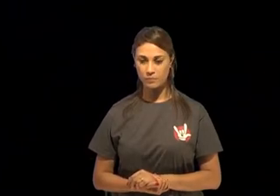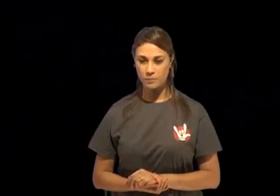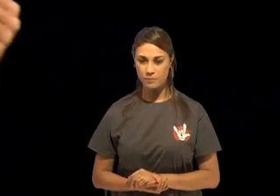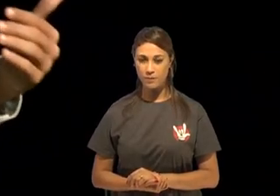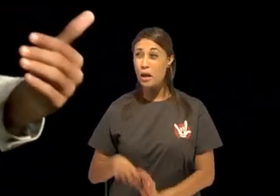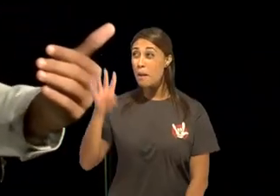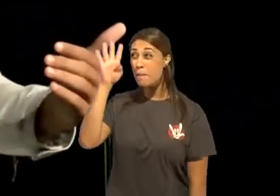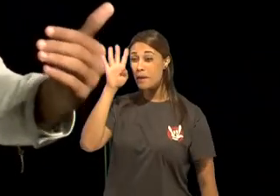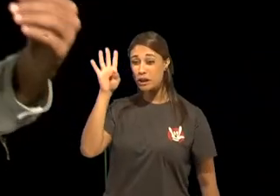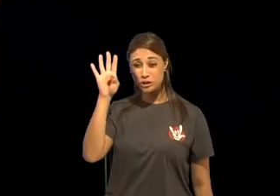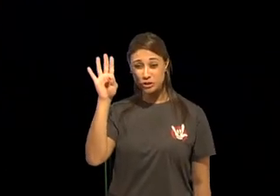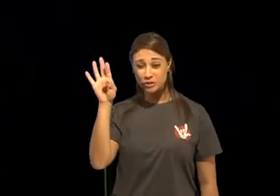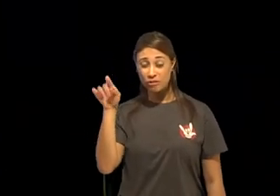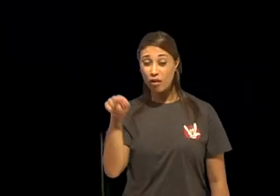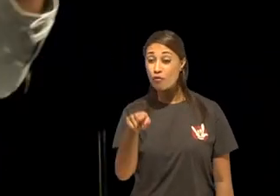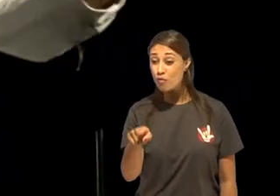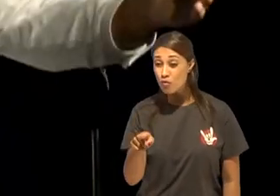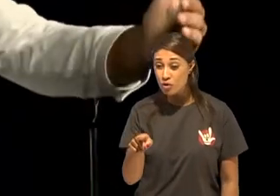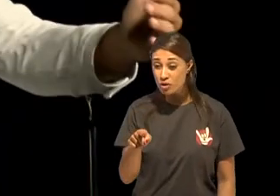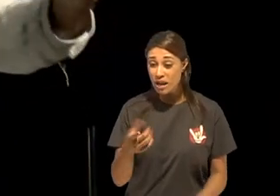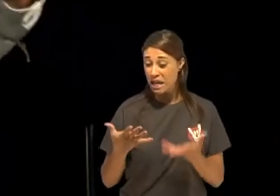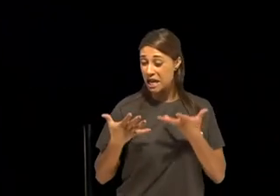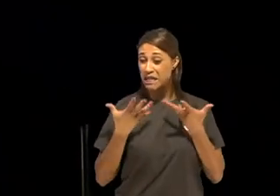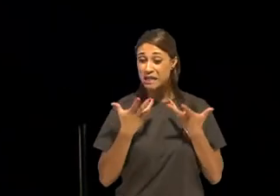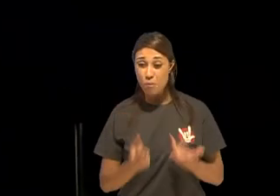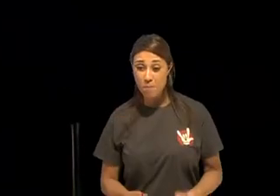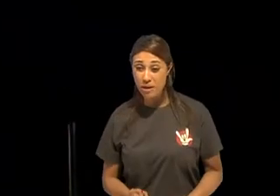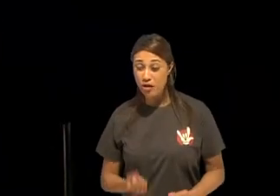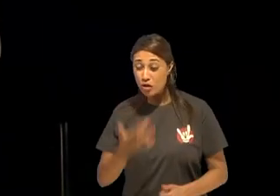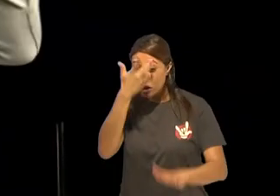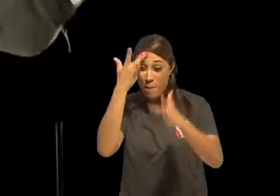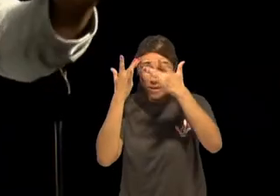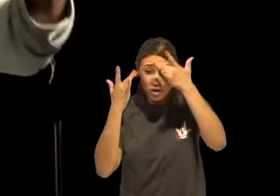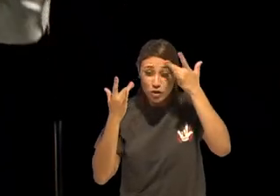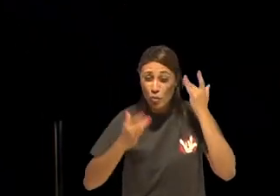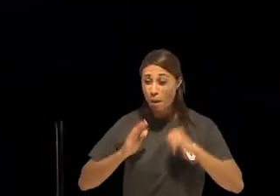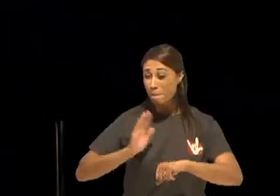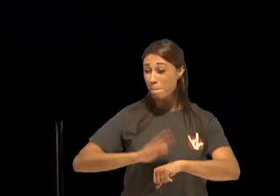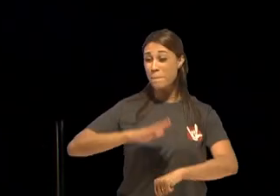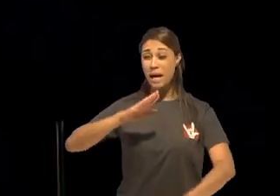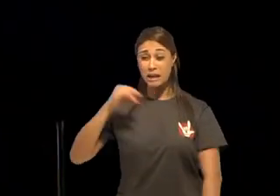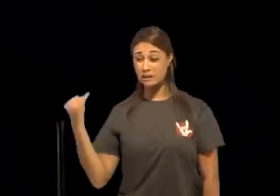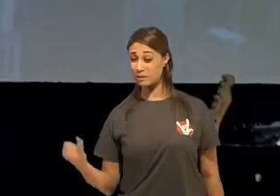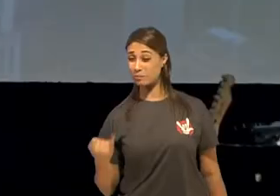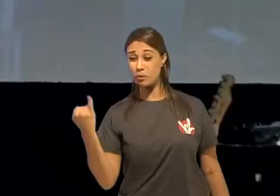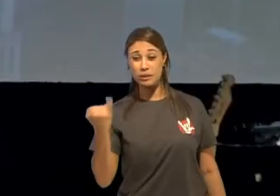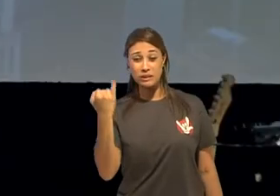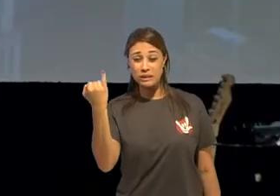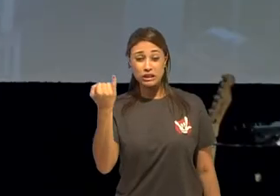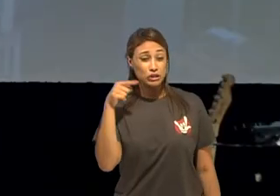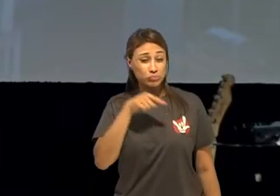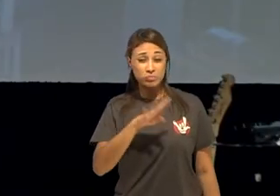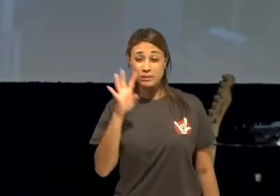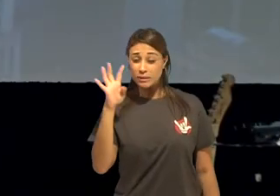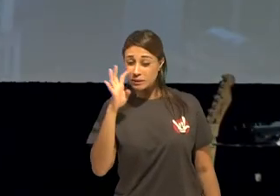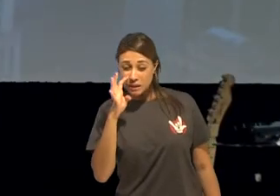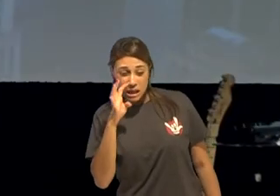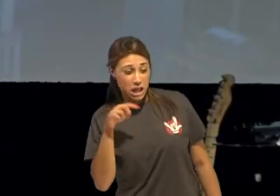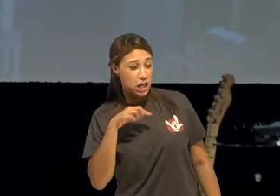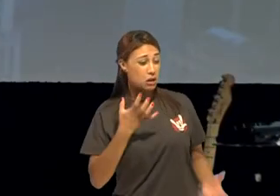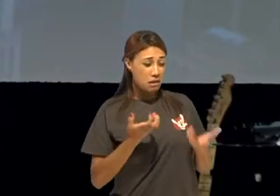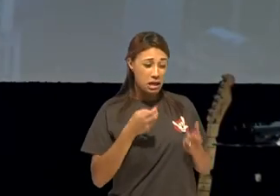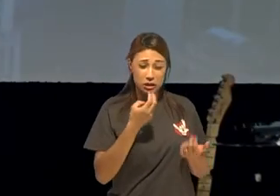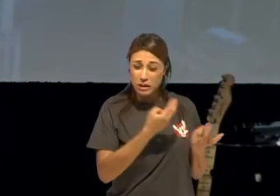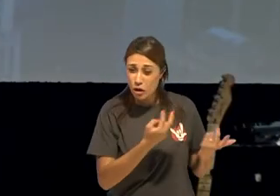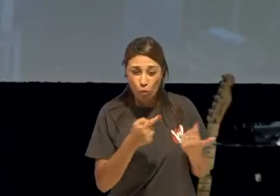você recebendo do homem mais importante da sua vida, aquele que você mirou, aquele que você falou, eu vou ser igual a esse cara.